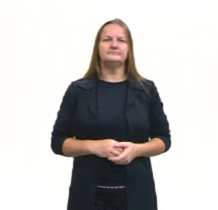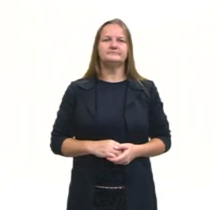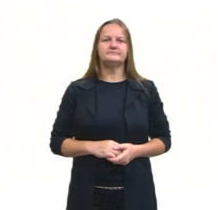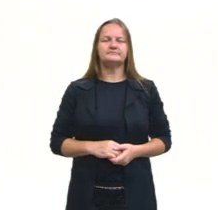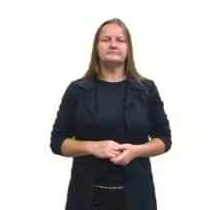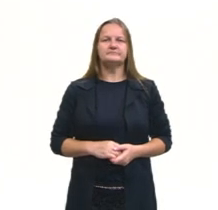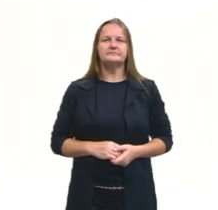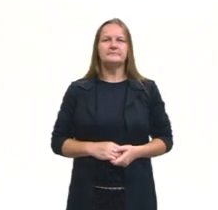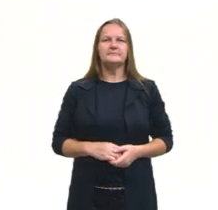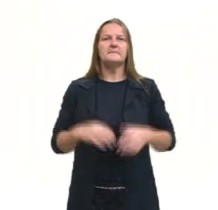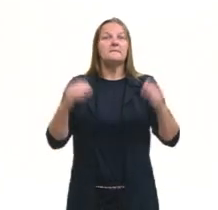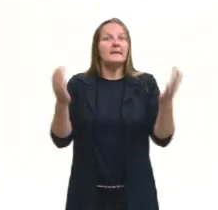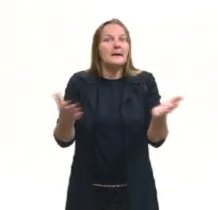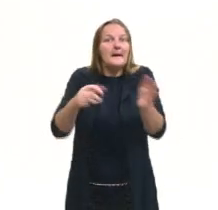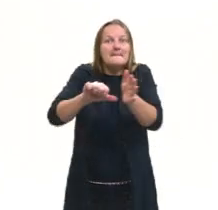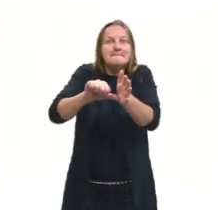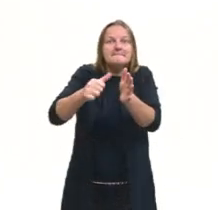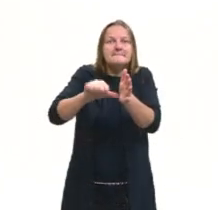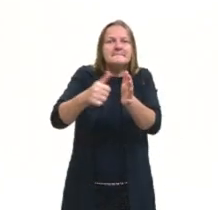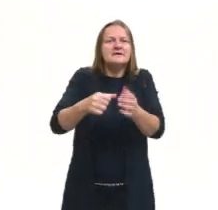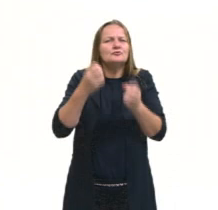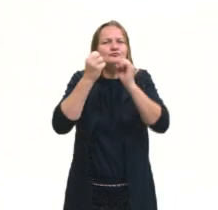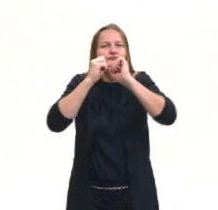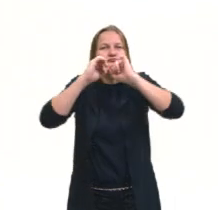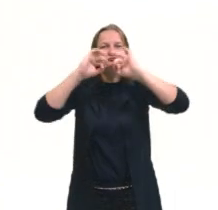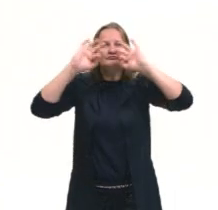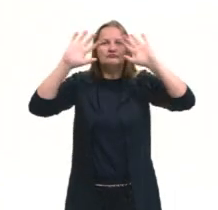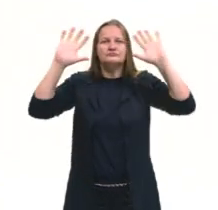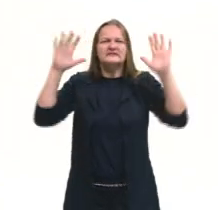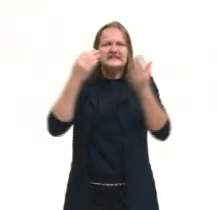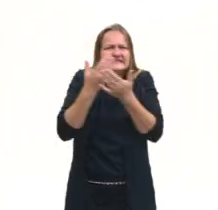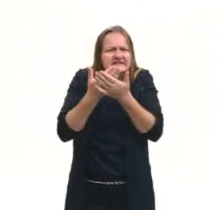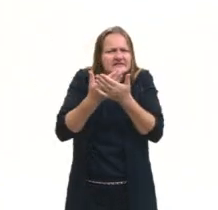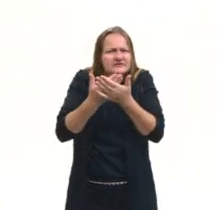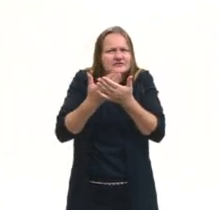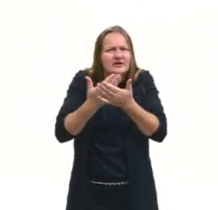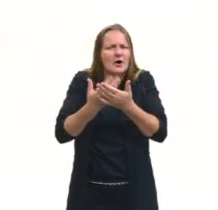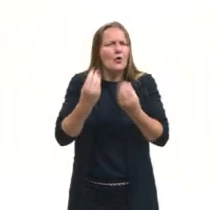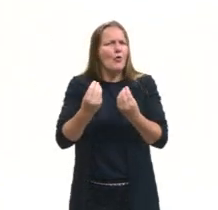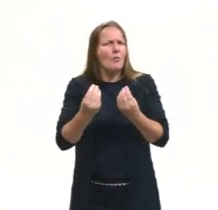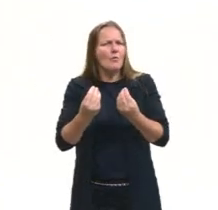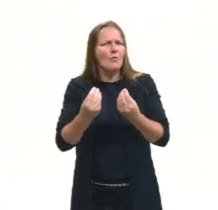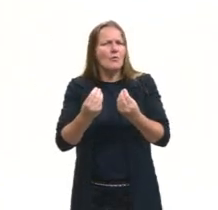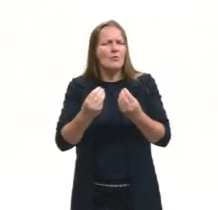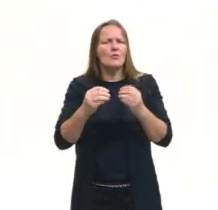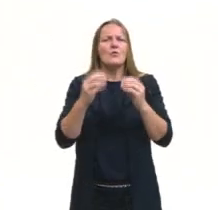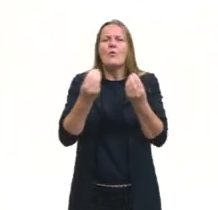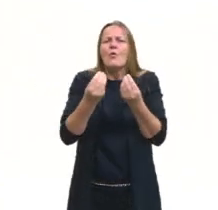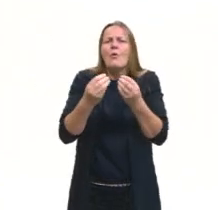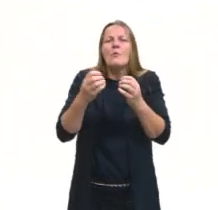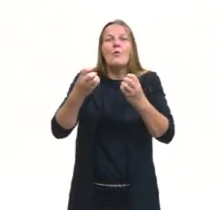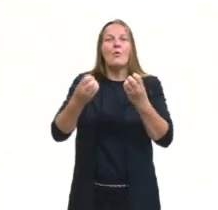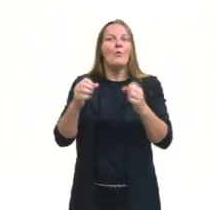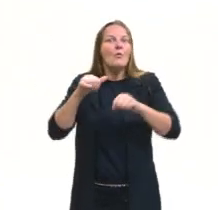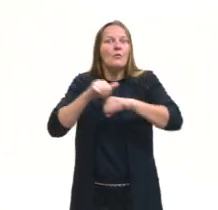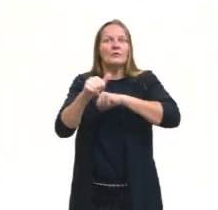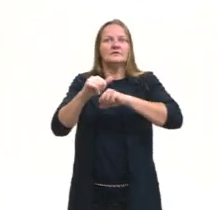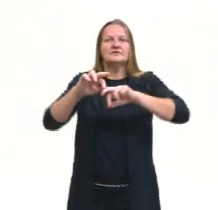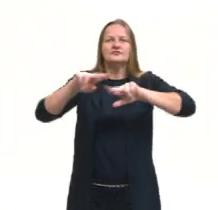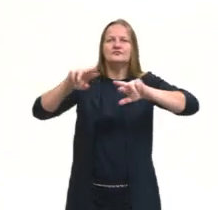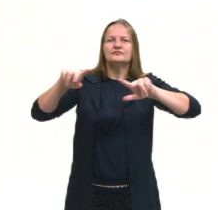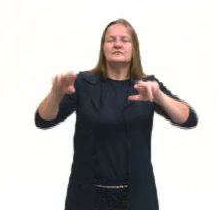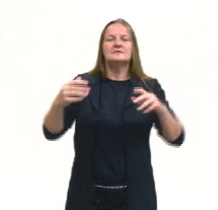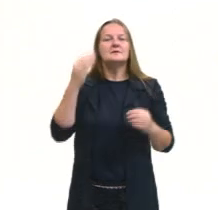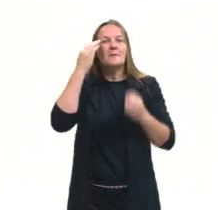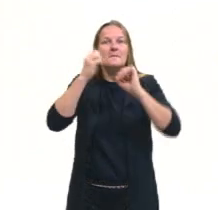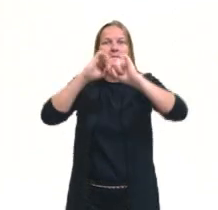é bom primeiro nós temos que estudar A sistemática para entender bem Como isso acontece entender